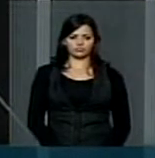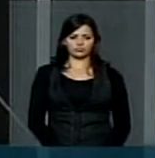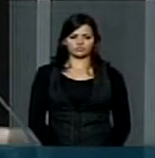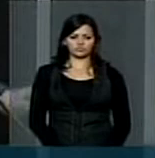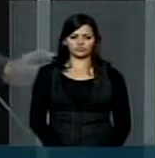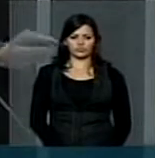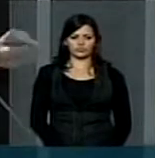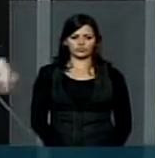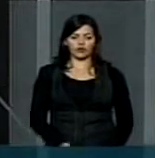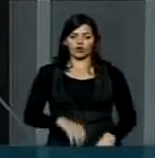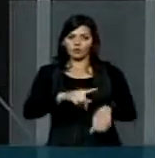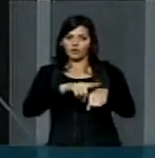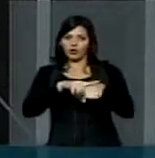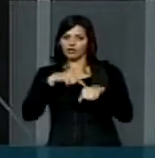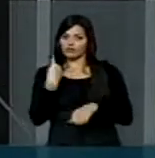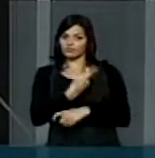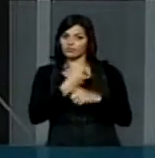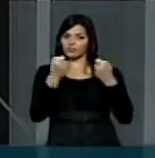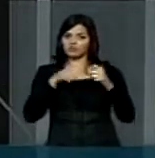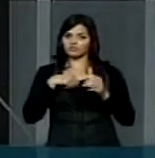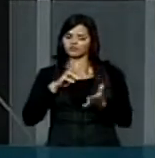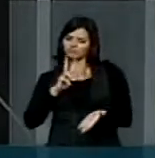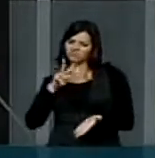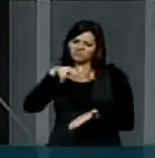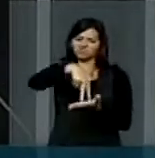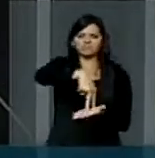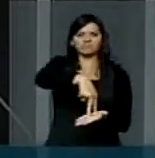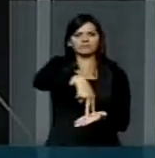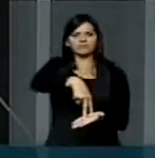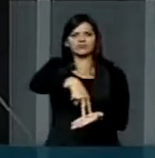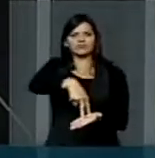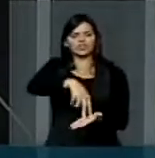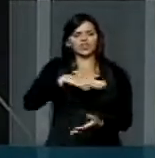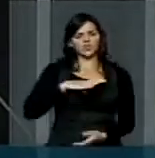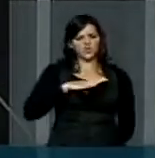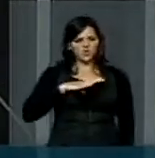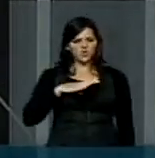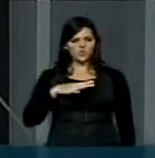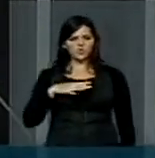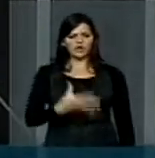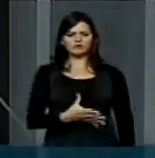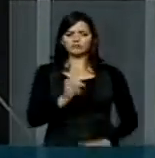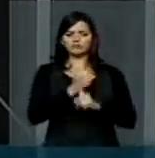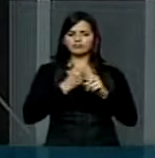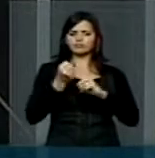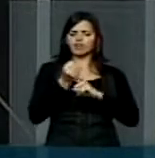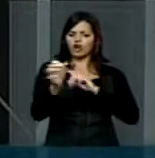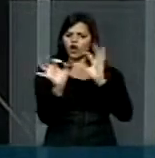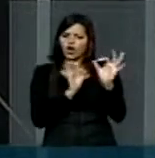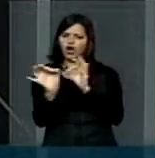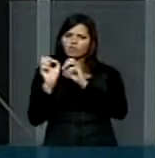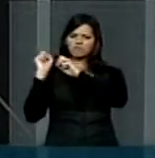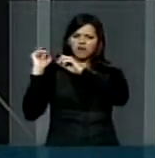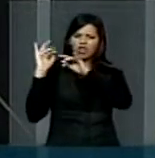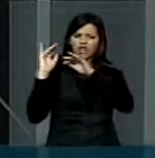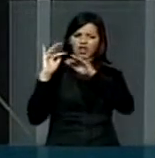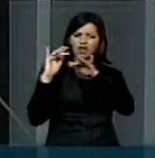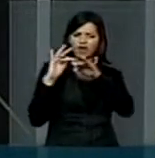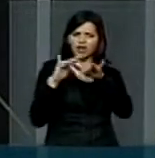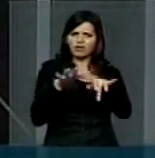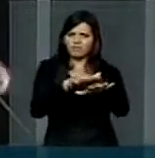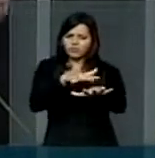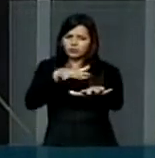No momento em que nós devemos nos levantar, nós devemos, como sociedade, nos organizar, nos